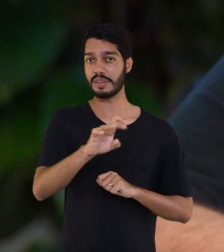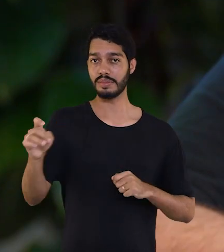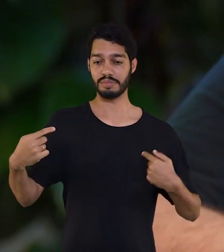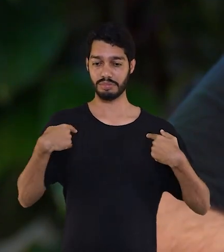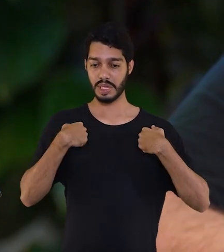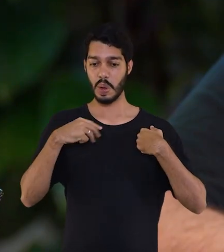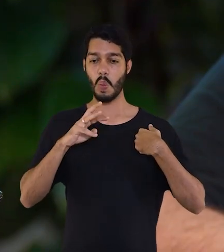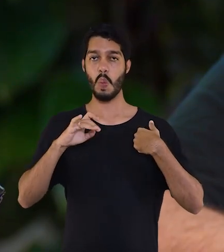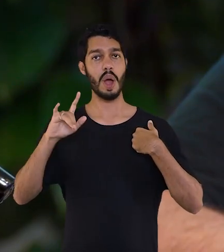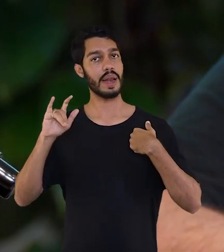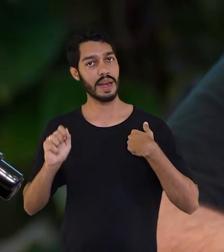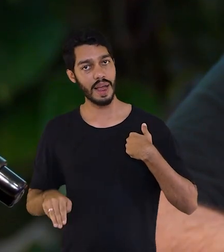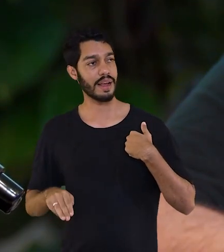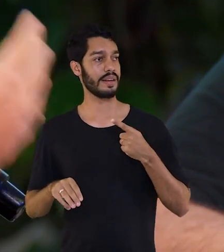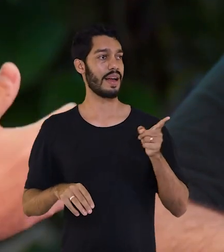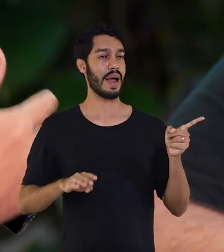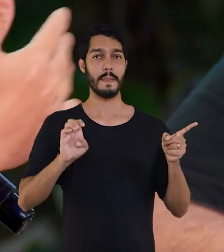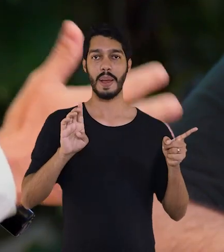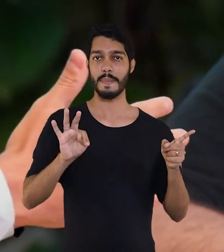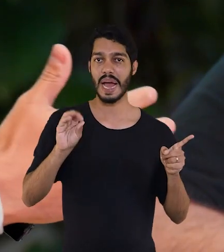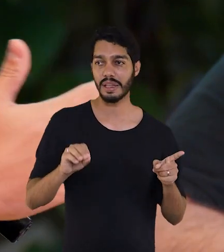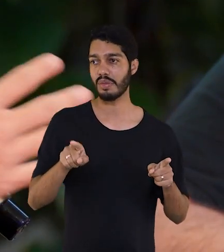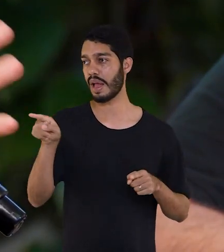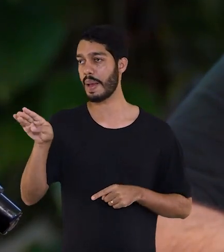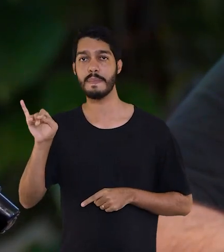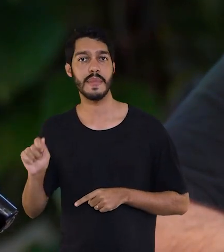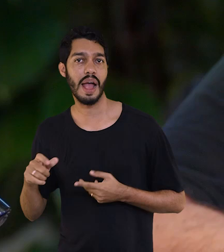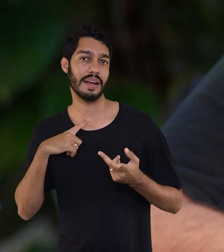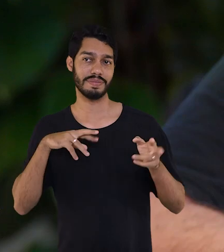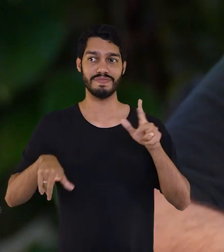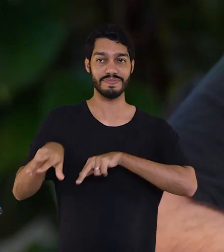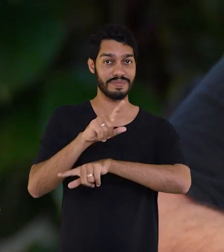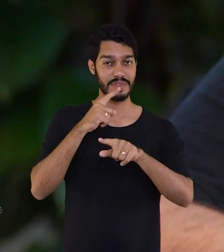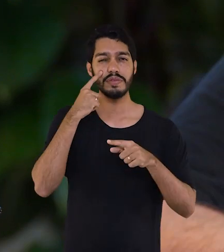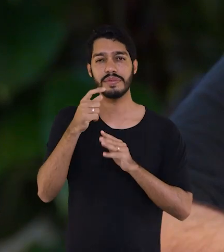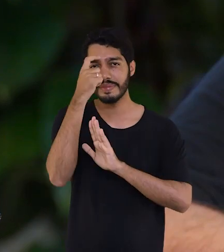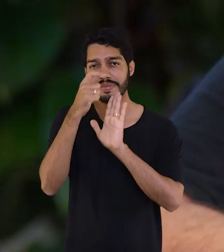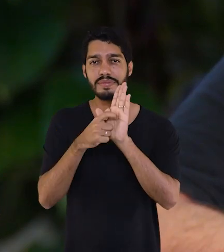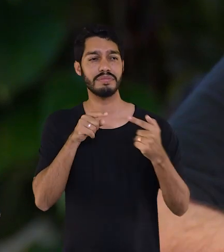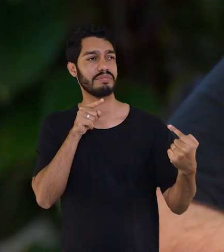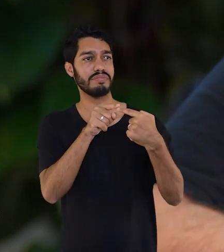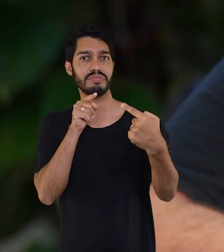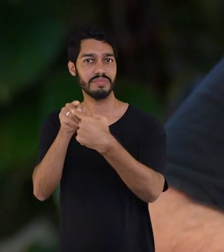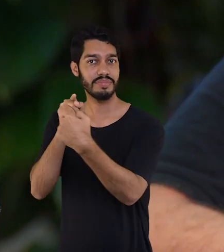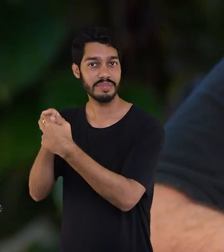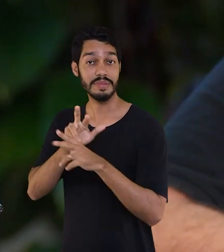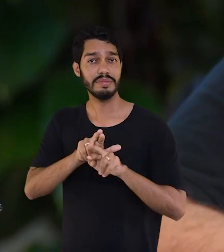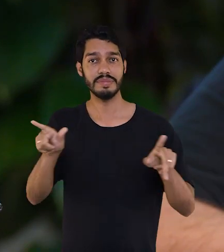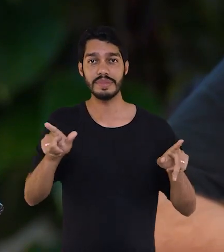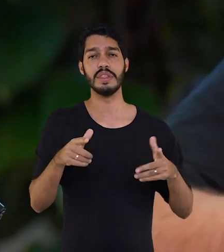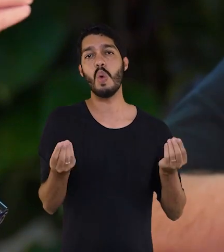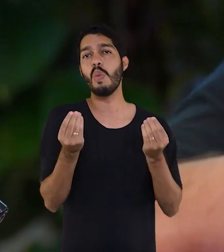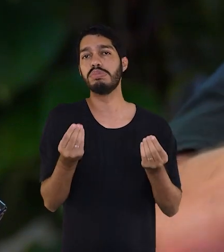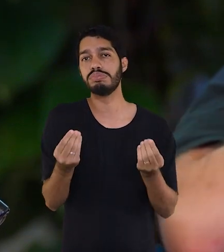para cada pessoa, para o William, para o Bebeto, para a Bia. Então, vejam, essa é a aplicação da inteligência artificial. Como